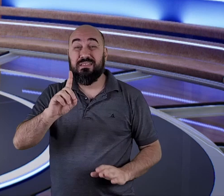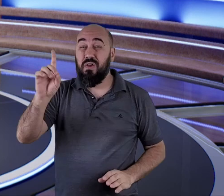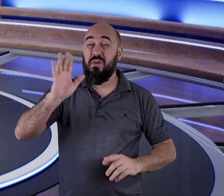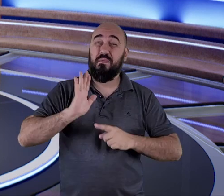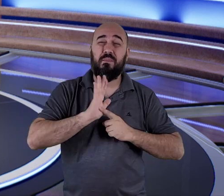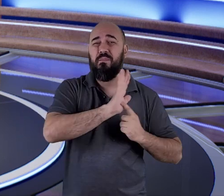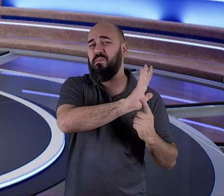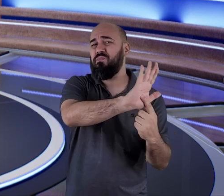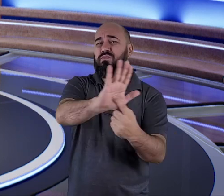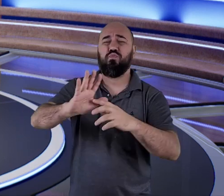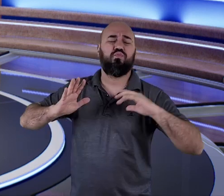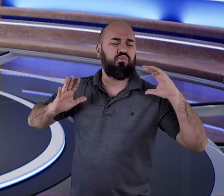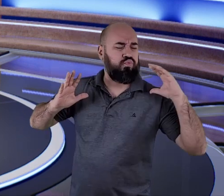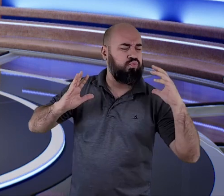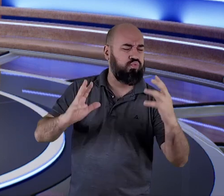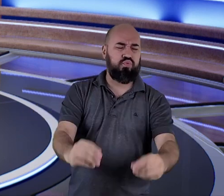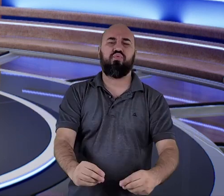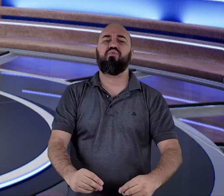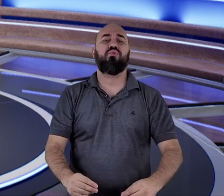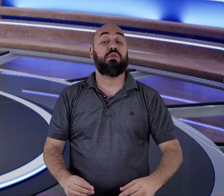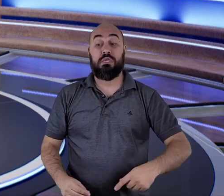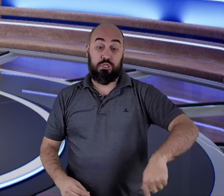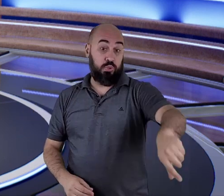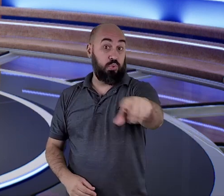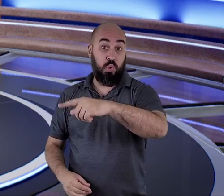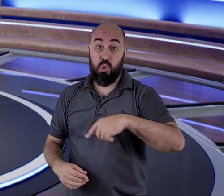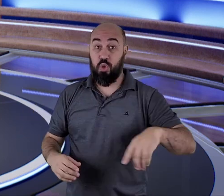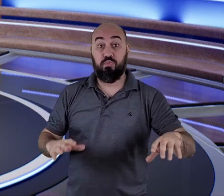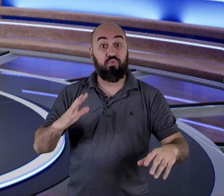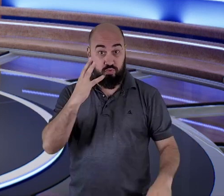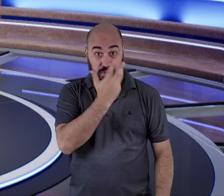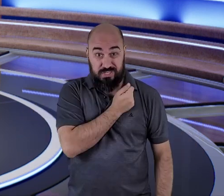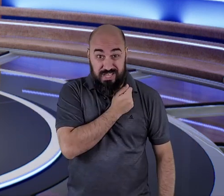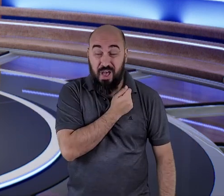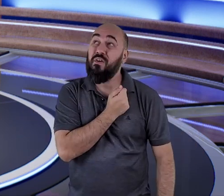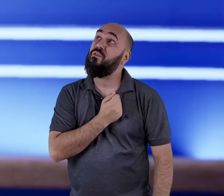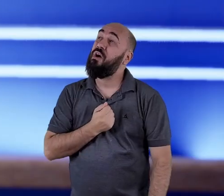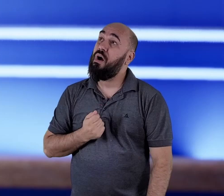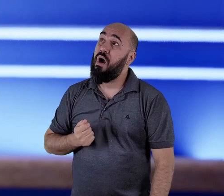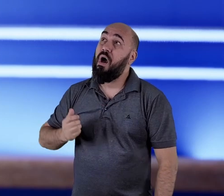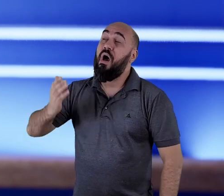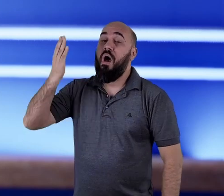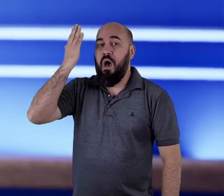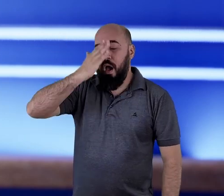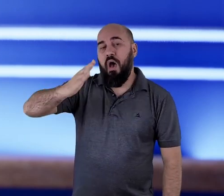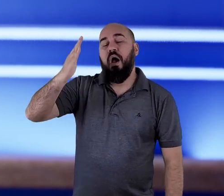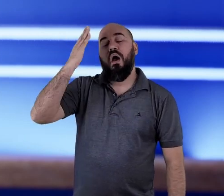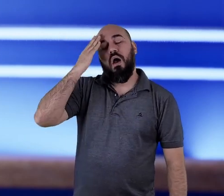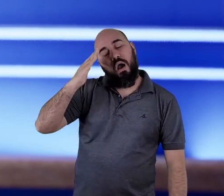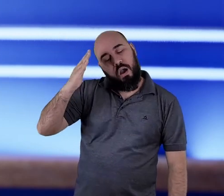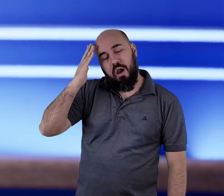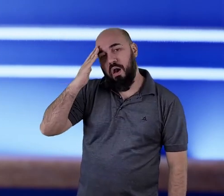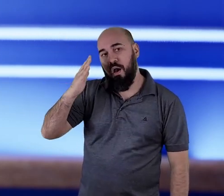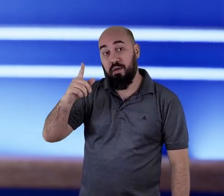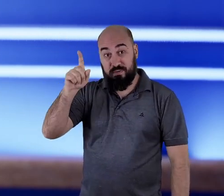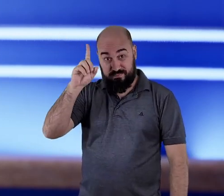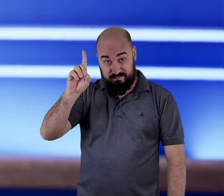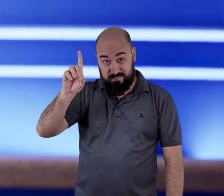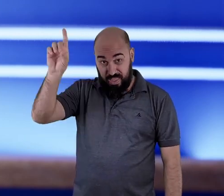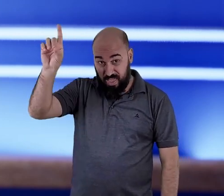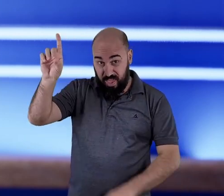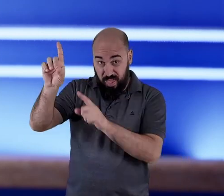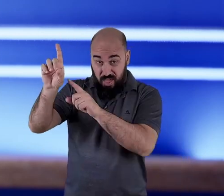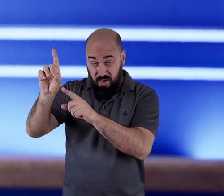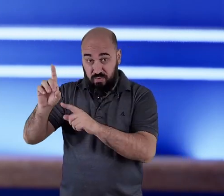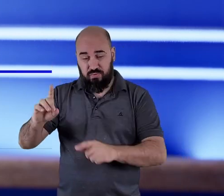conhece, será sabida por todos. A transparência de Deus em